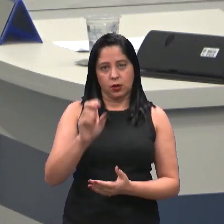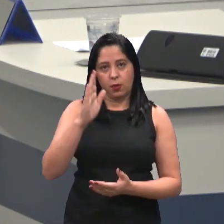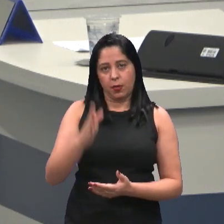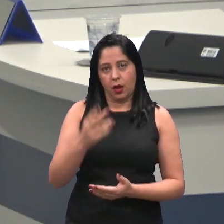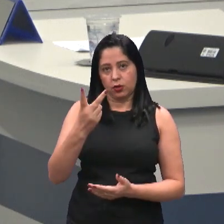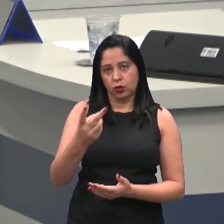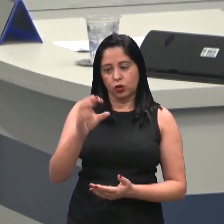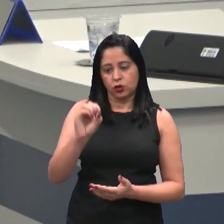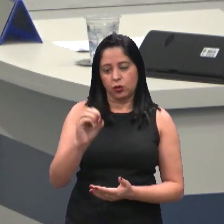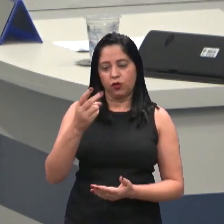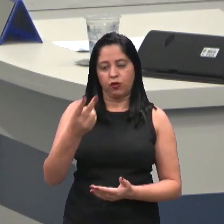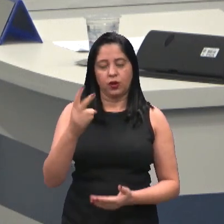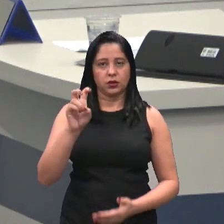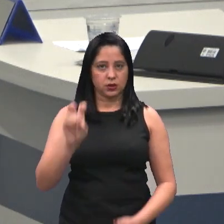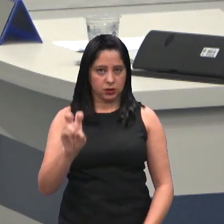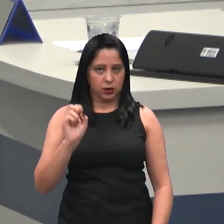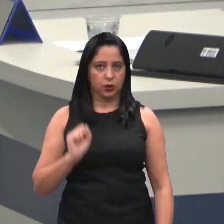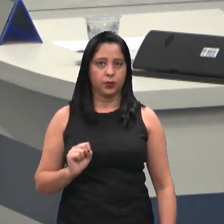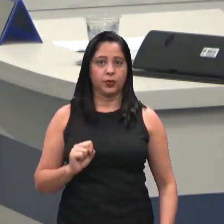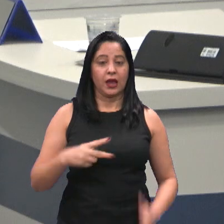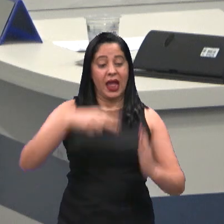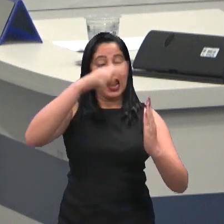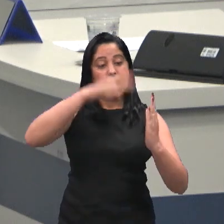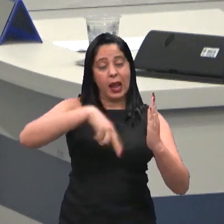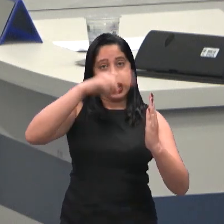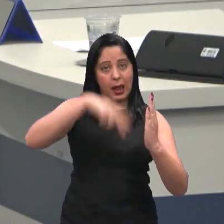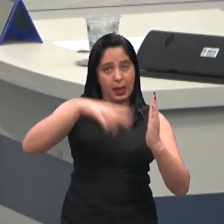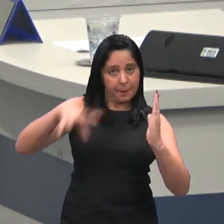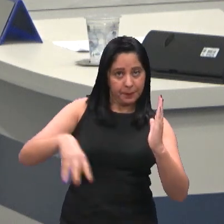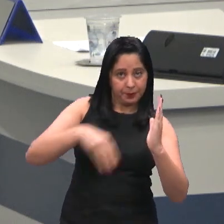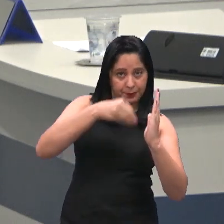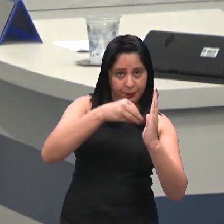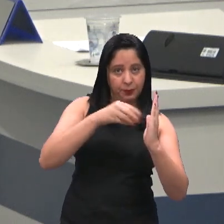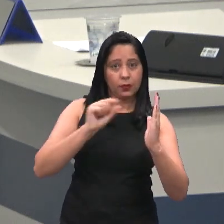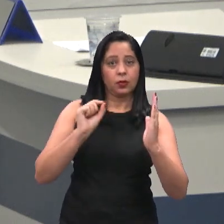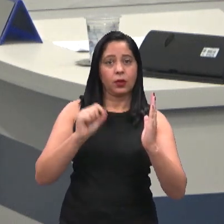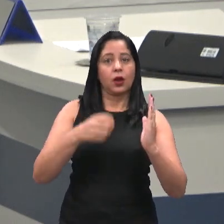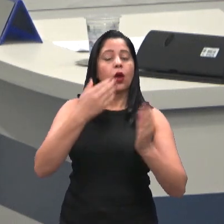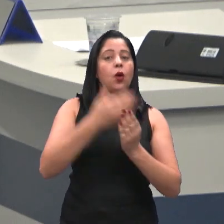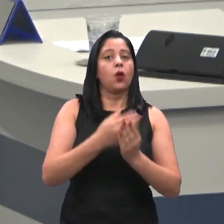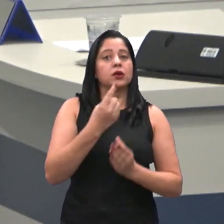8835/2025. Solicito a inclusão para leitura, senhor presidente, do processo número